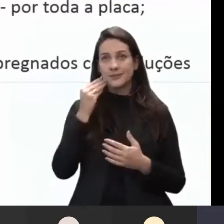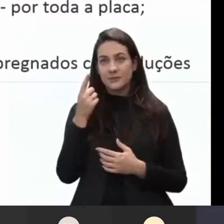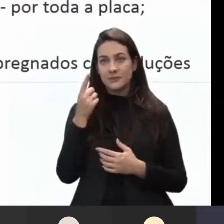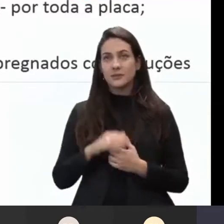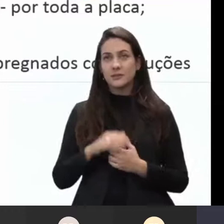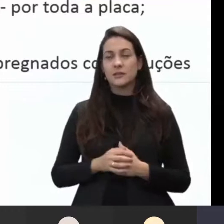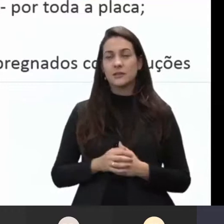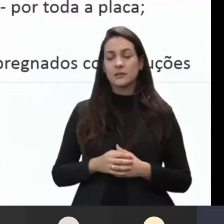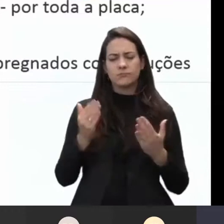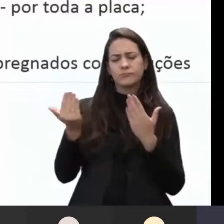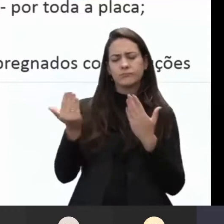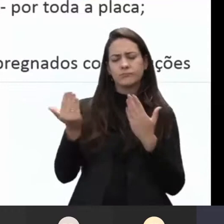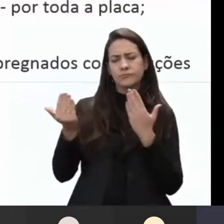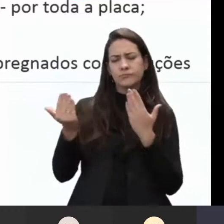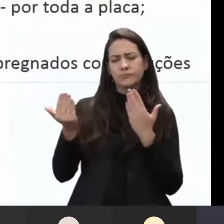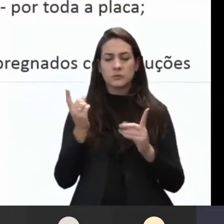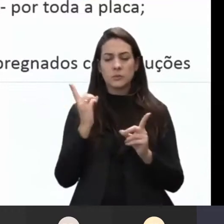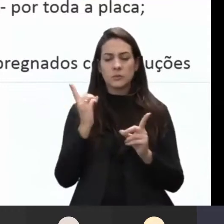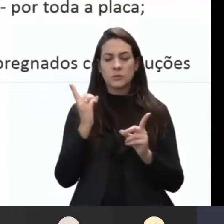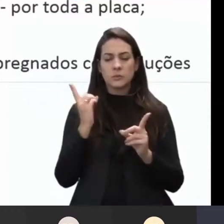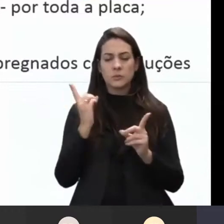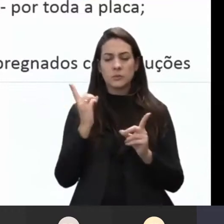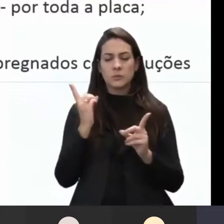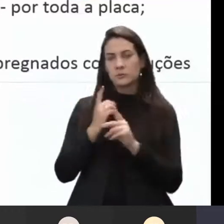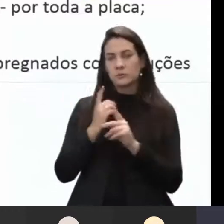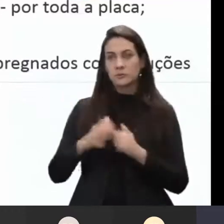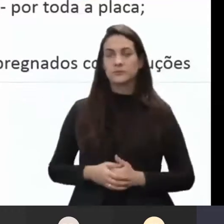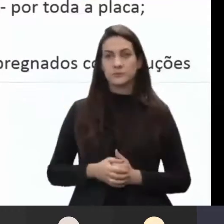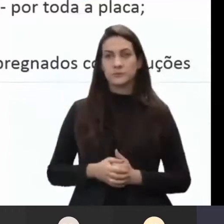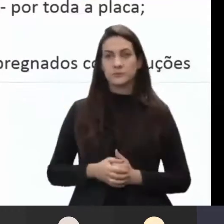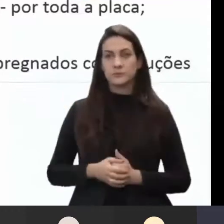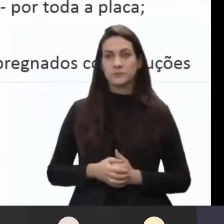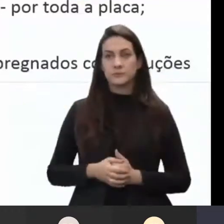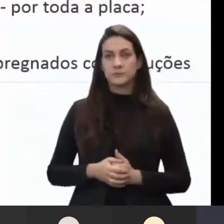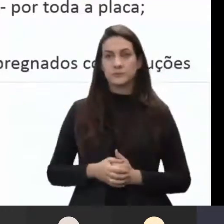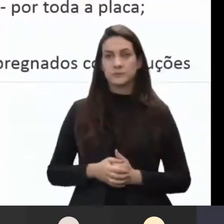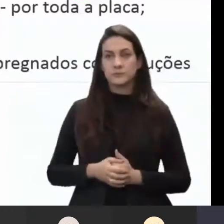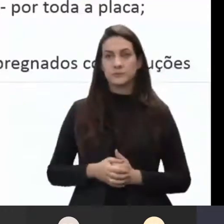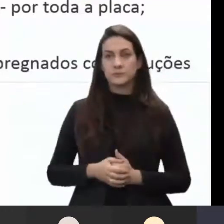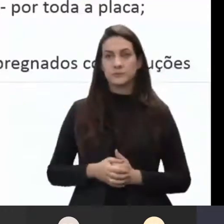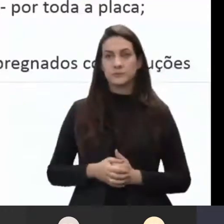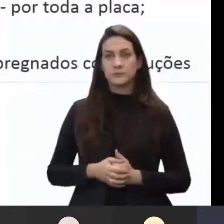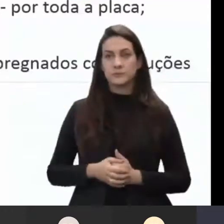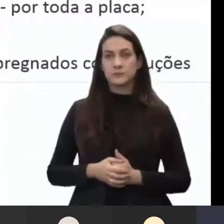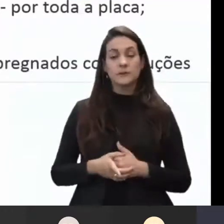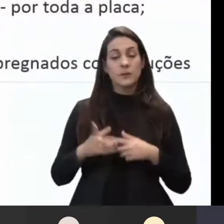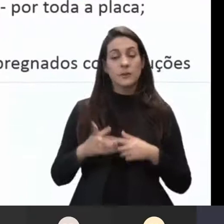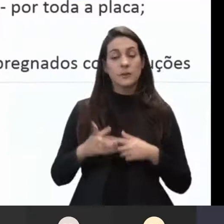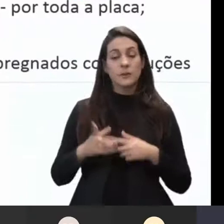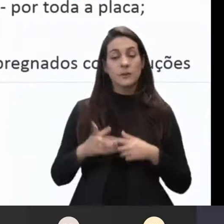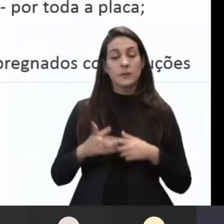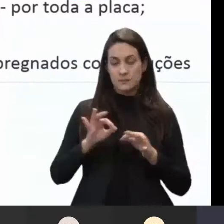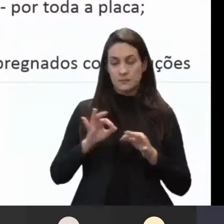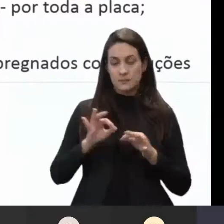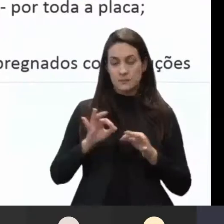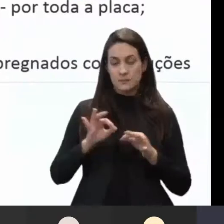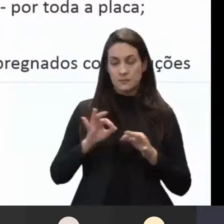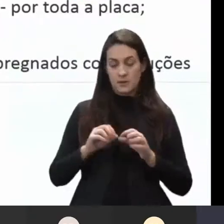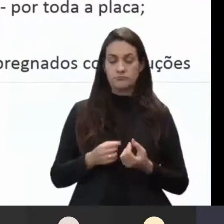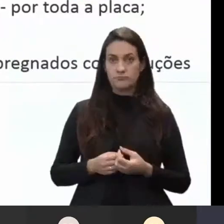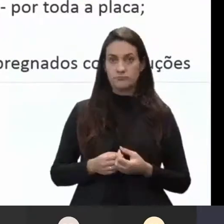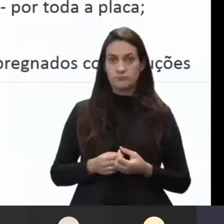conseguiremos comparar esses resultados. Então, da mesma maneira, você vai preparar uma suspensão com as